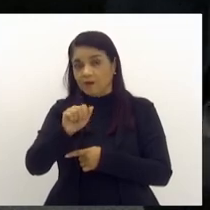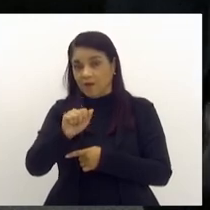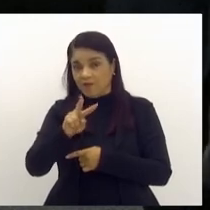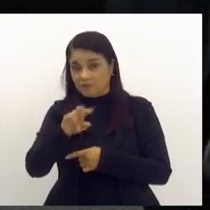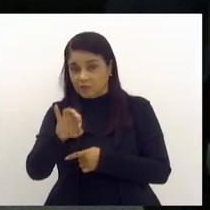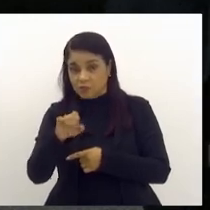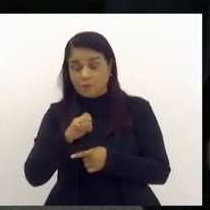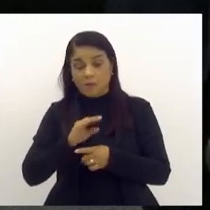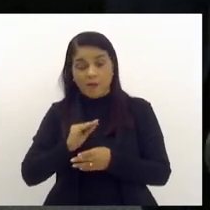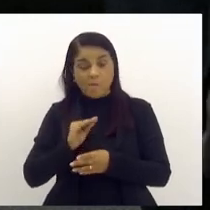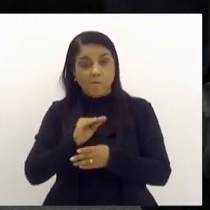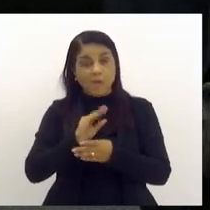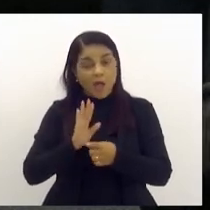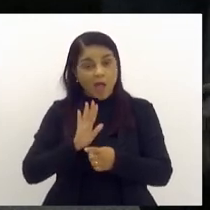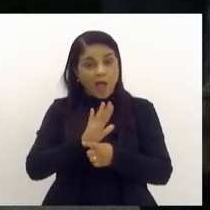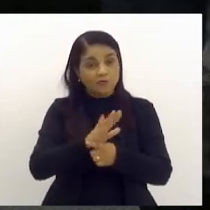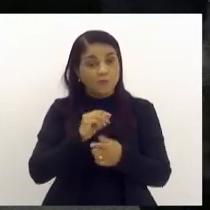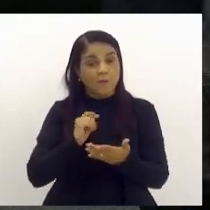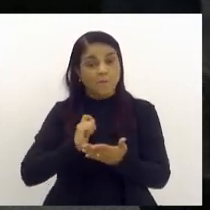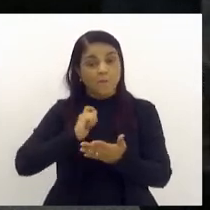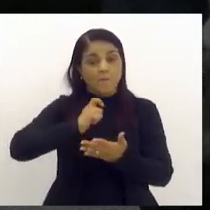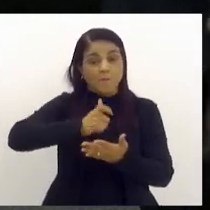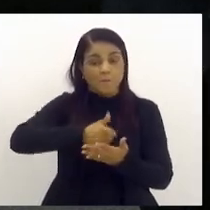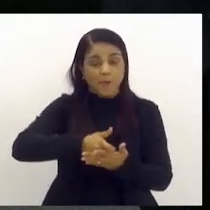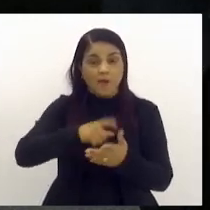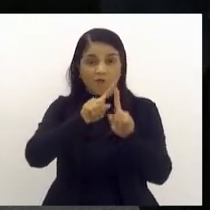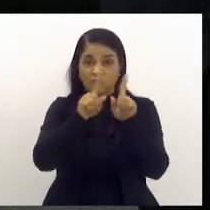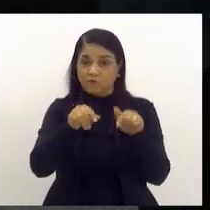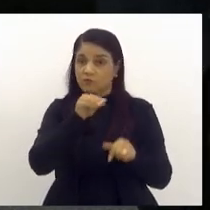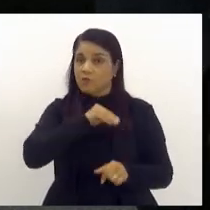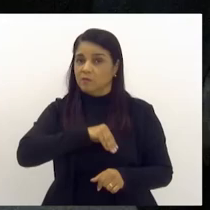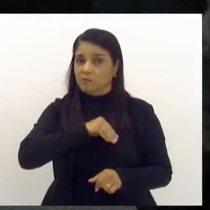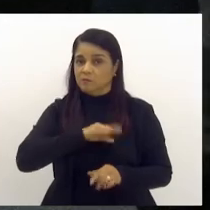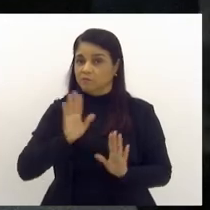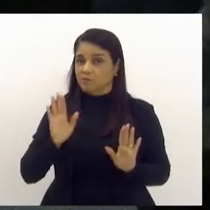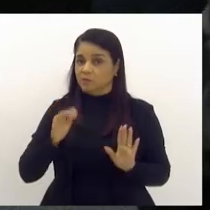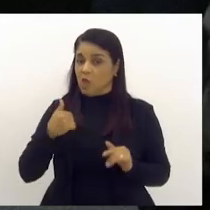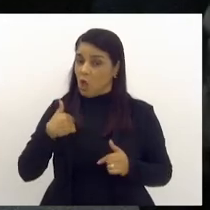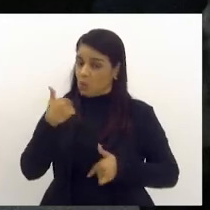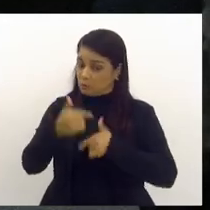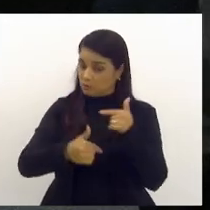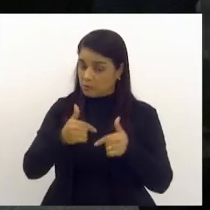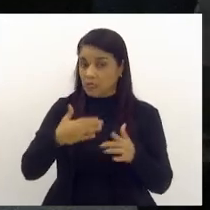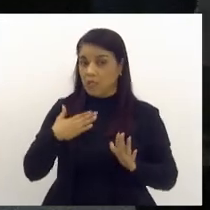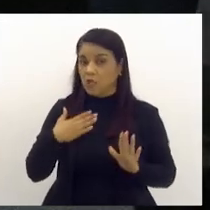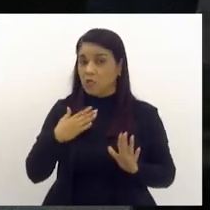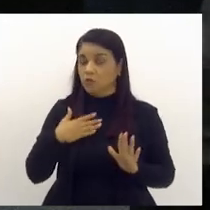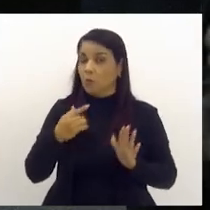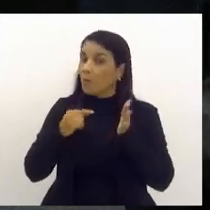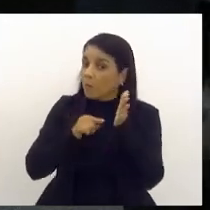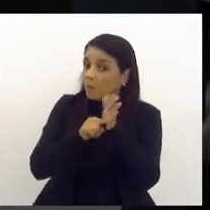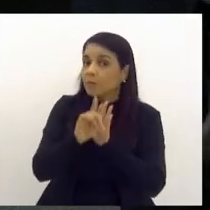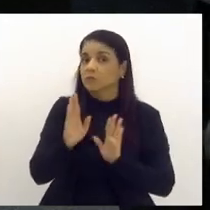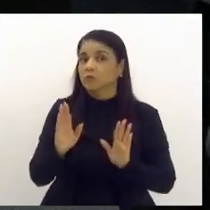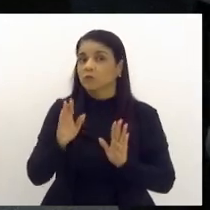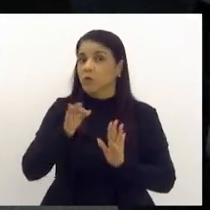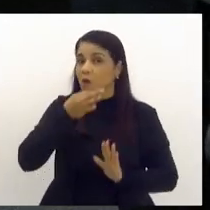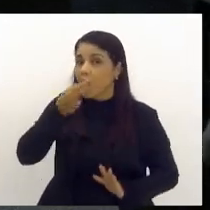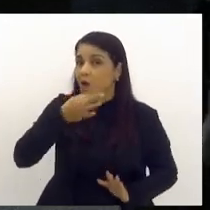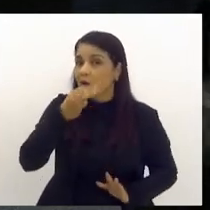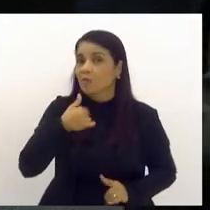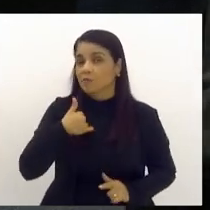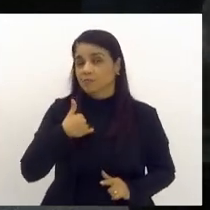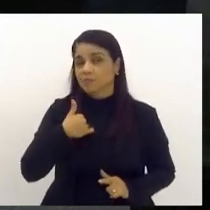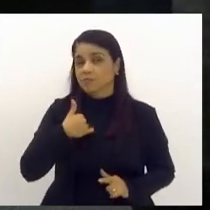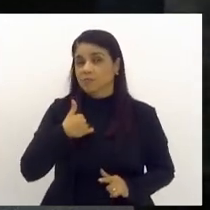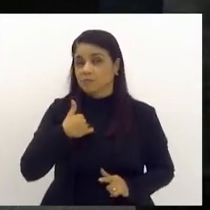pagar o funcionalismo público. Foi isso que eu fiz. Eu trabalhei para isso. Então, eu estou aqui questionando, argumentando da